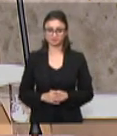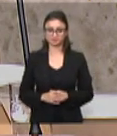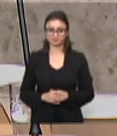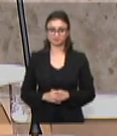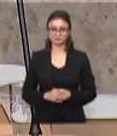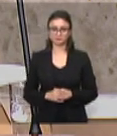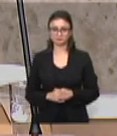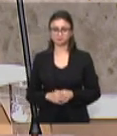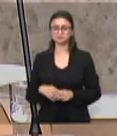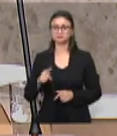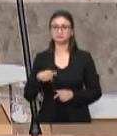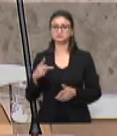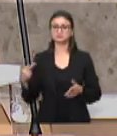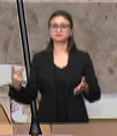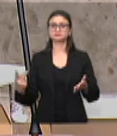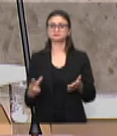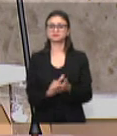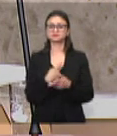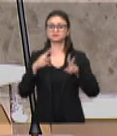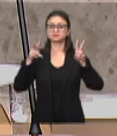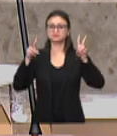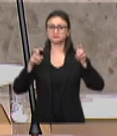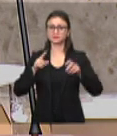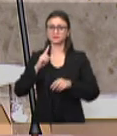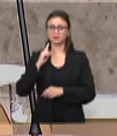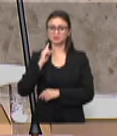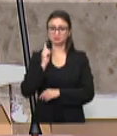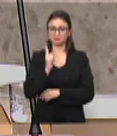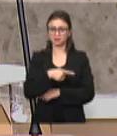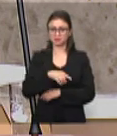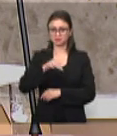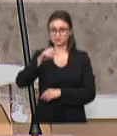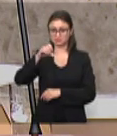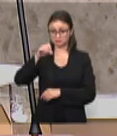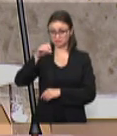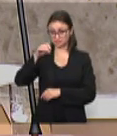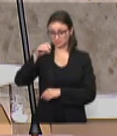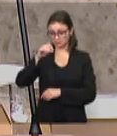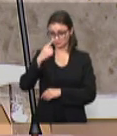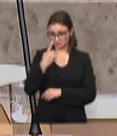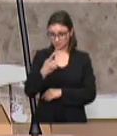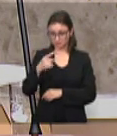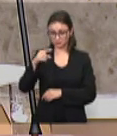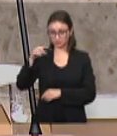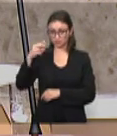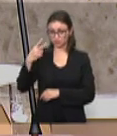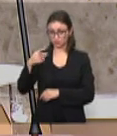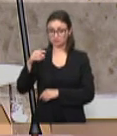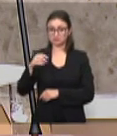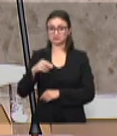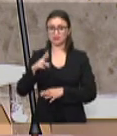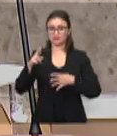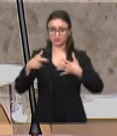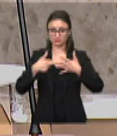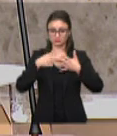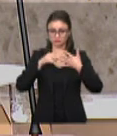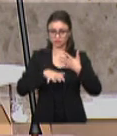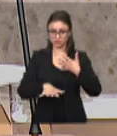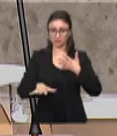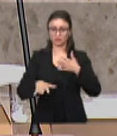Esse feito diz com o tema 1102 da repercussão geral.